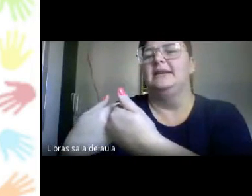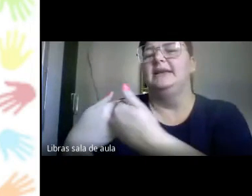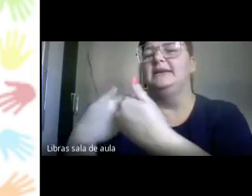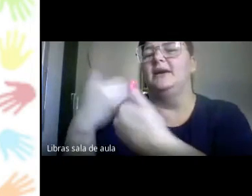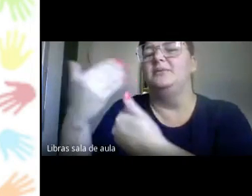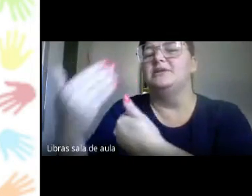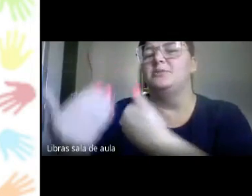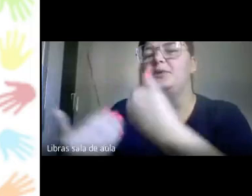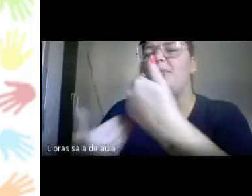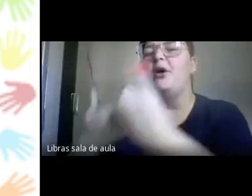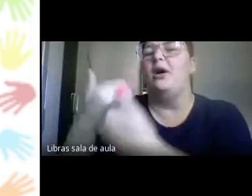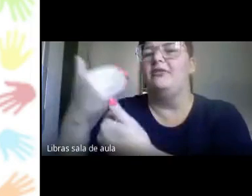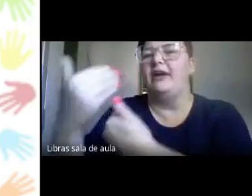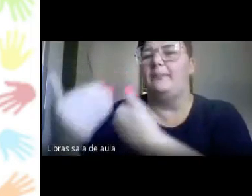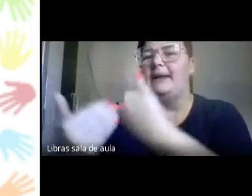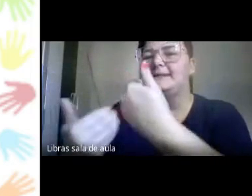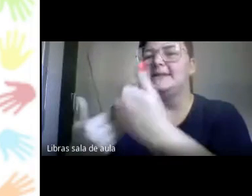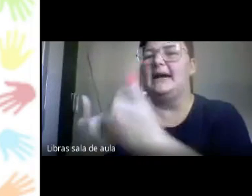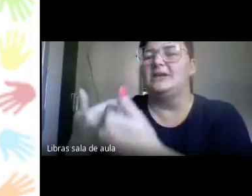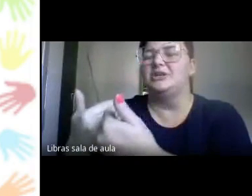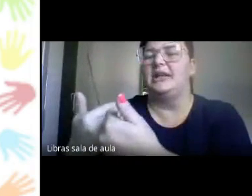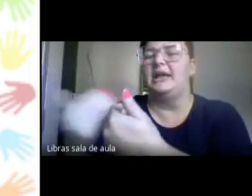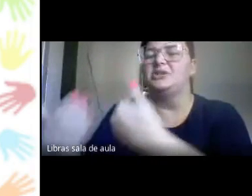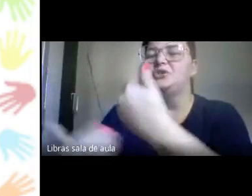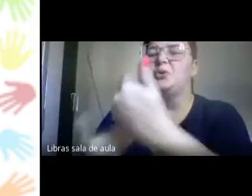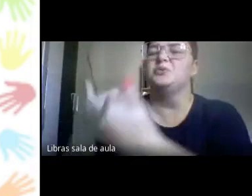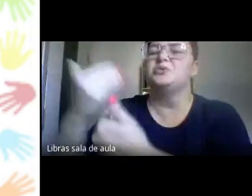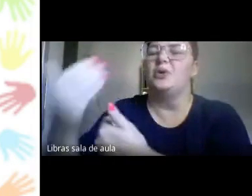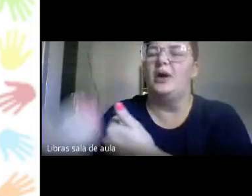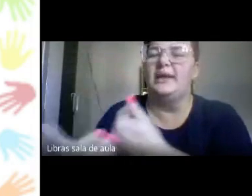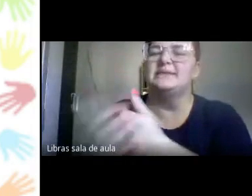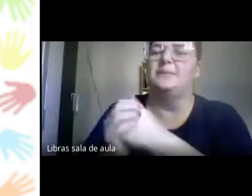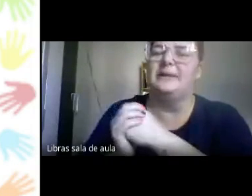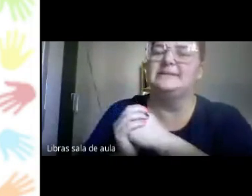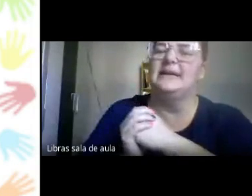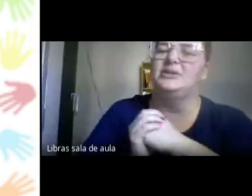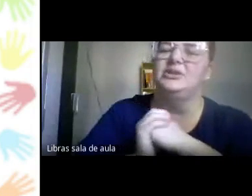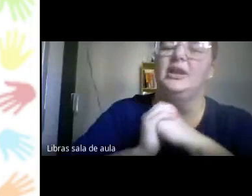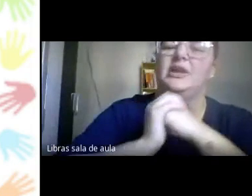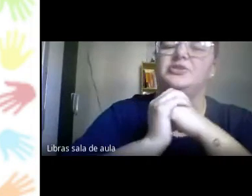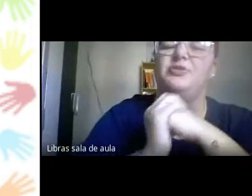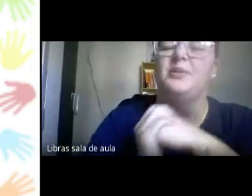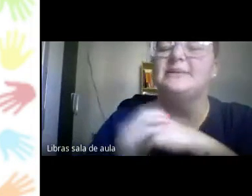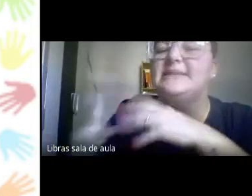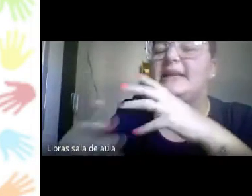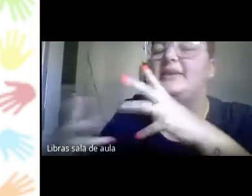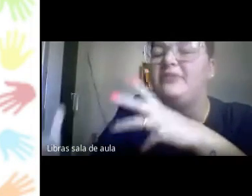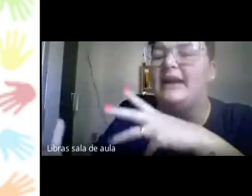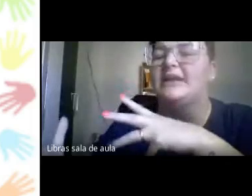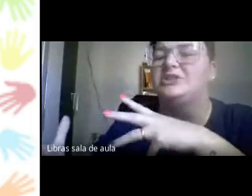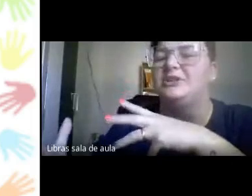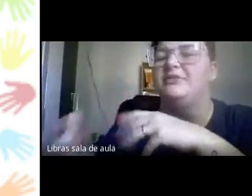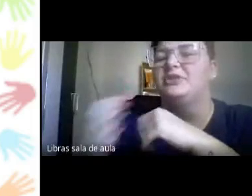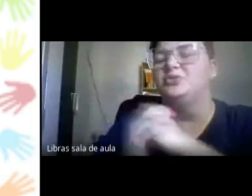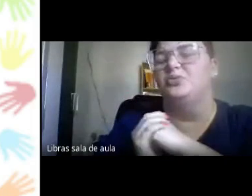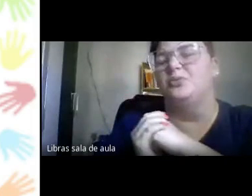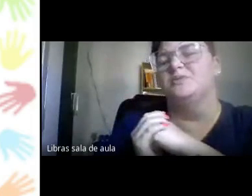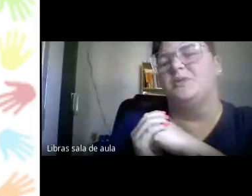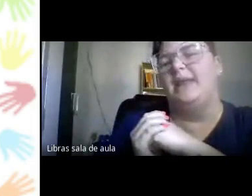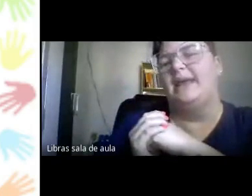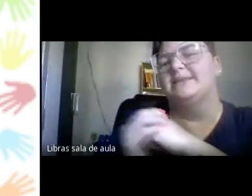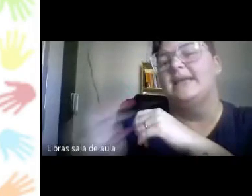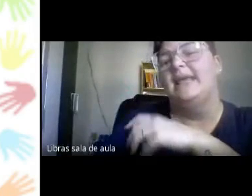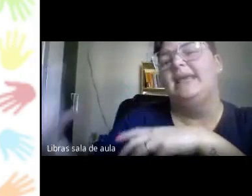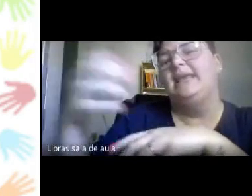pares. Então, isso promove a aprendizagem, né? A gente constrói essa aprendizagem de forma significativa junto com